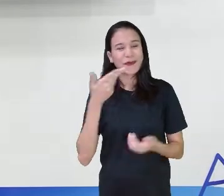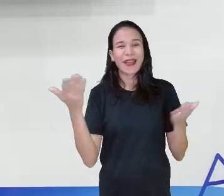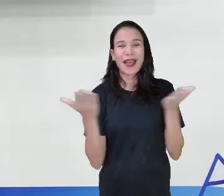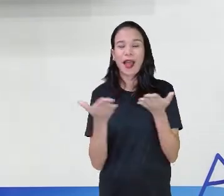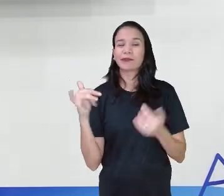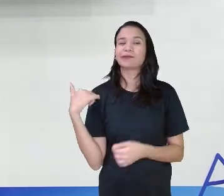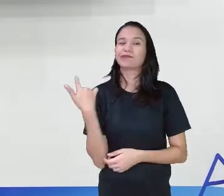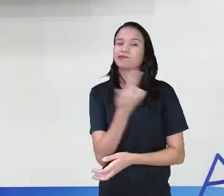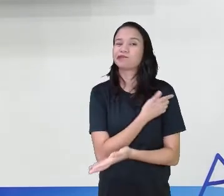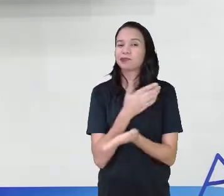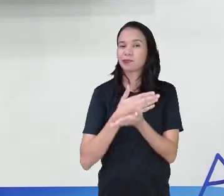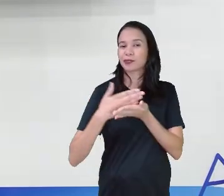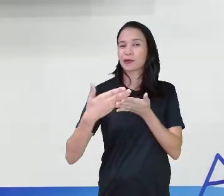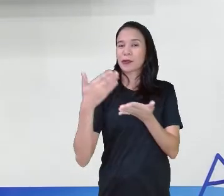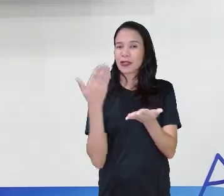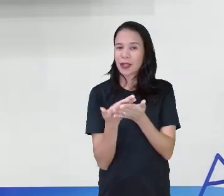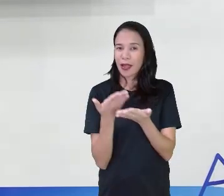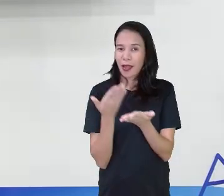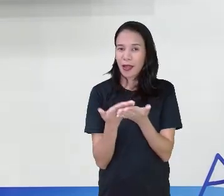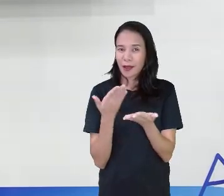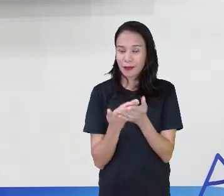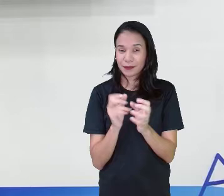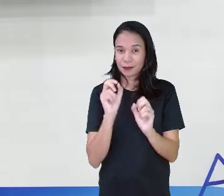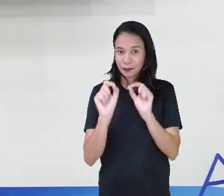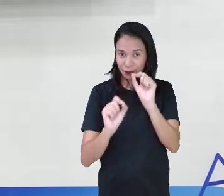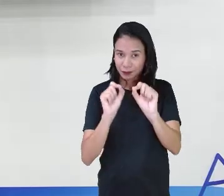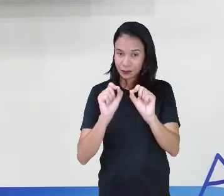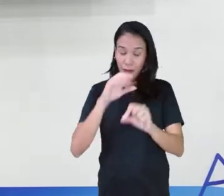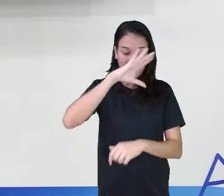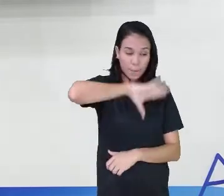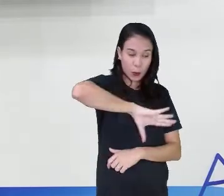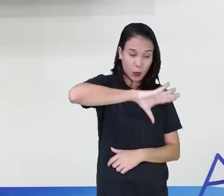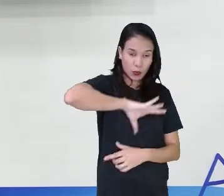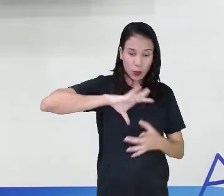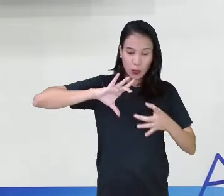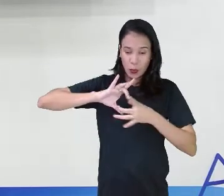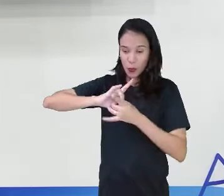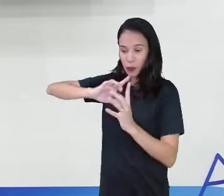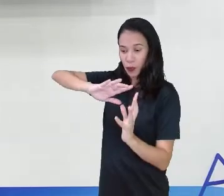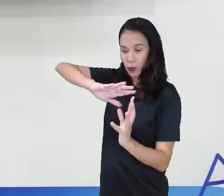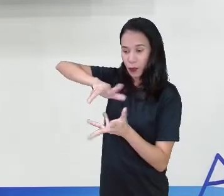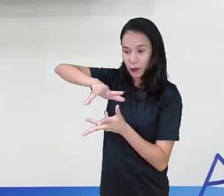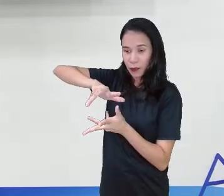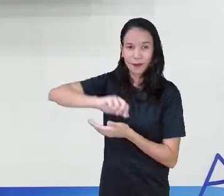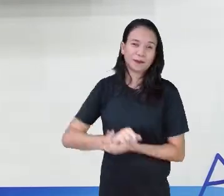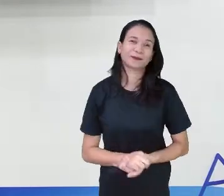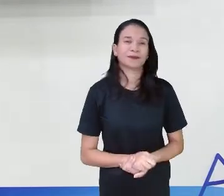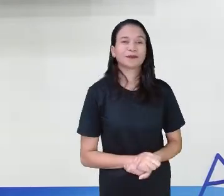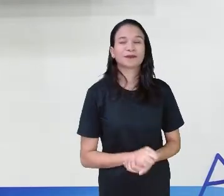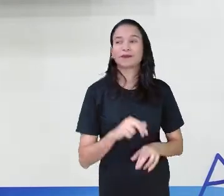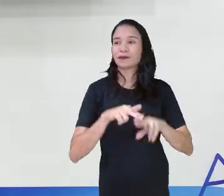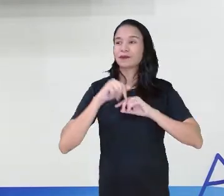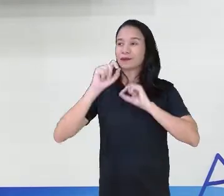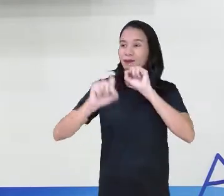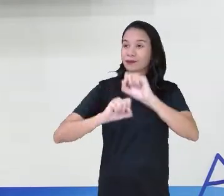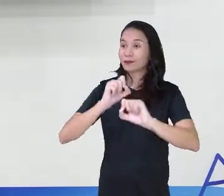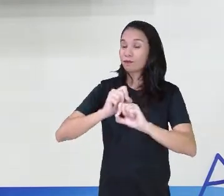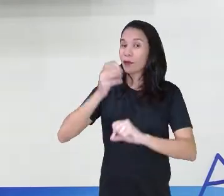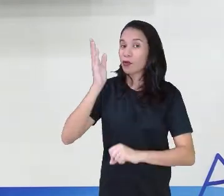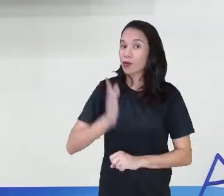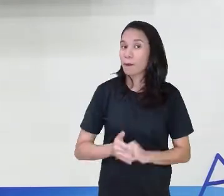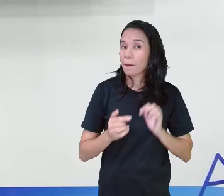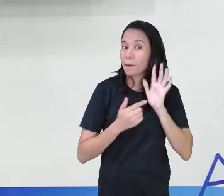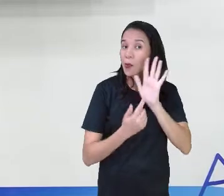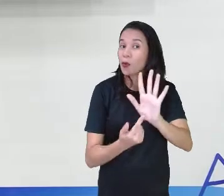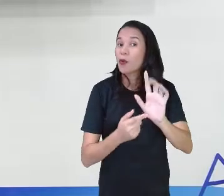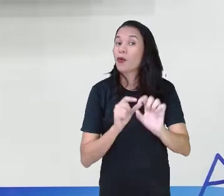vamos começar a nossa aula interdisciplinar, língua portuguesa e geografia. E aí, eu já